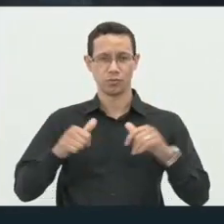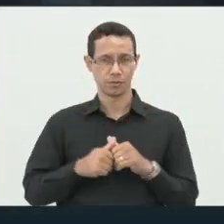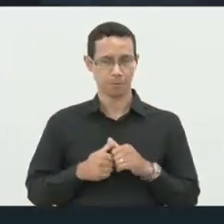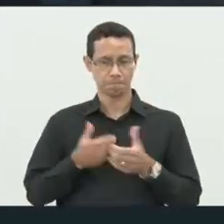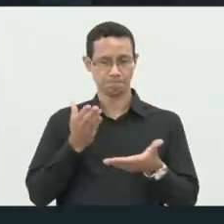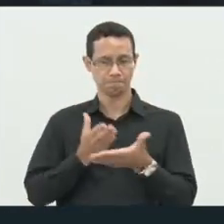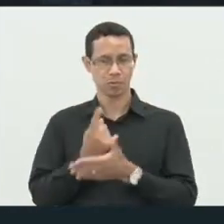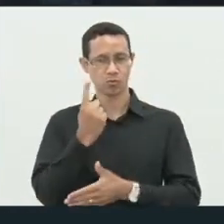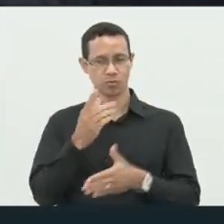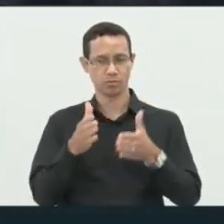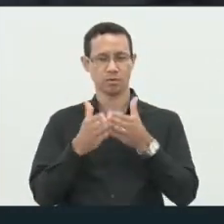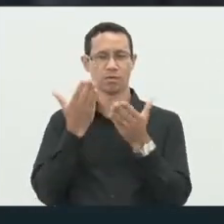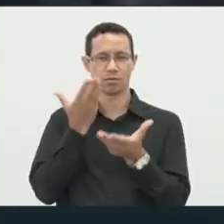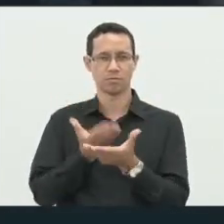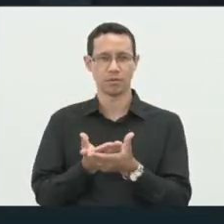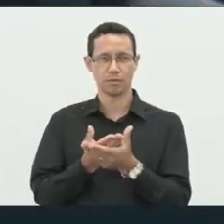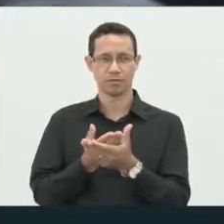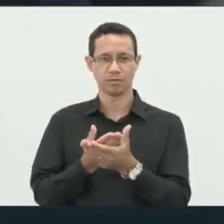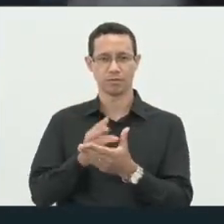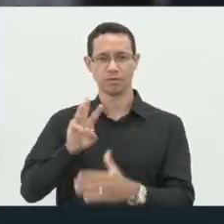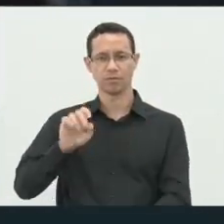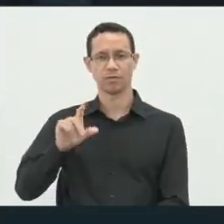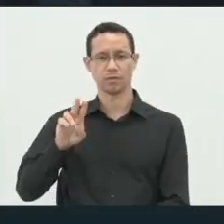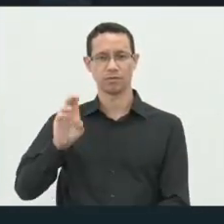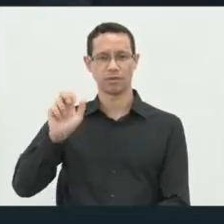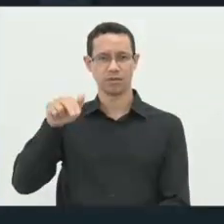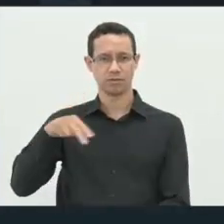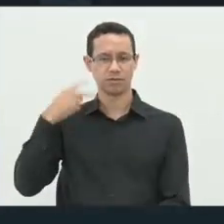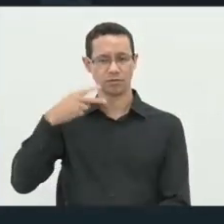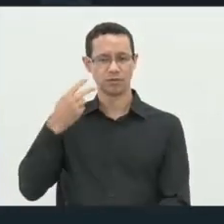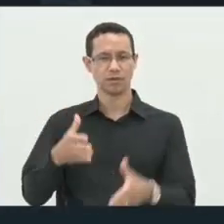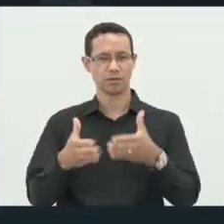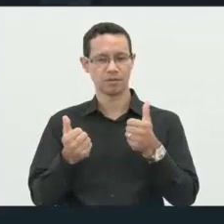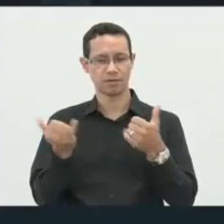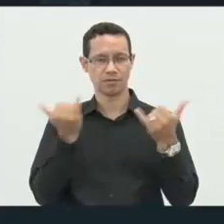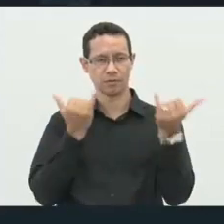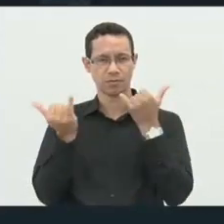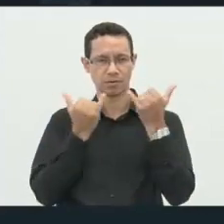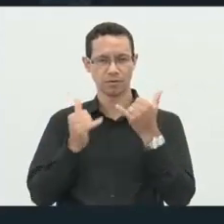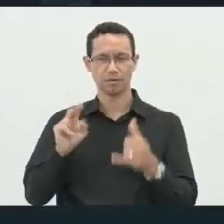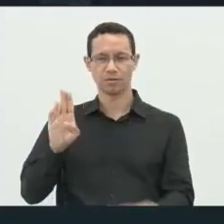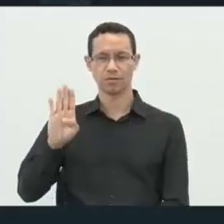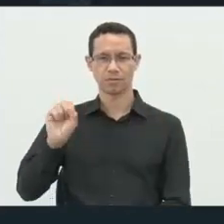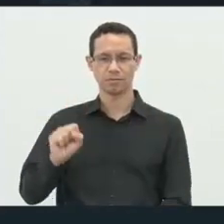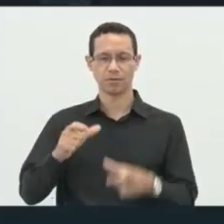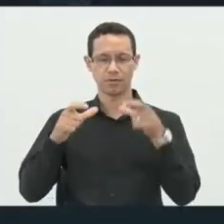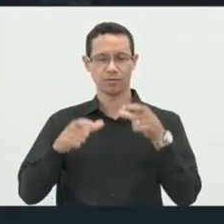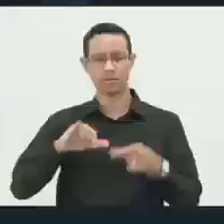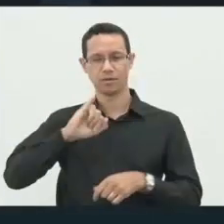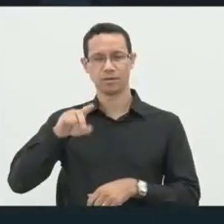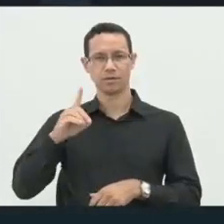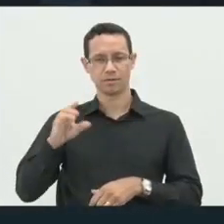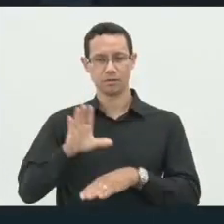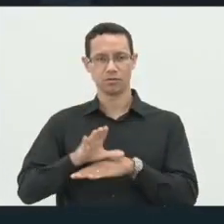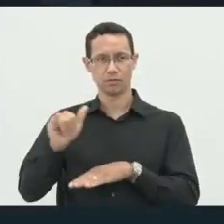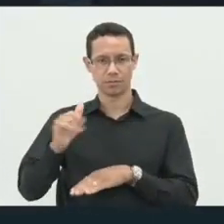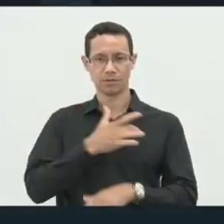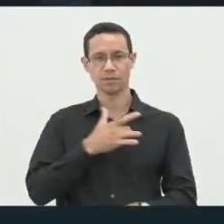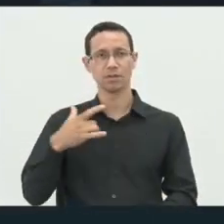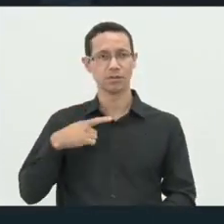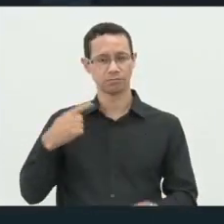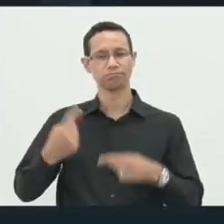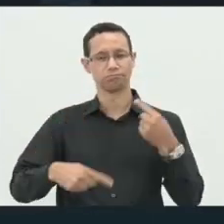requerimento de autoria do vereador Wellington Bezerra que pede informações a respeito de uma OBS no Jardim Cumbica o setor da Saúde Foi bastante